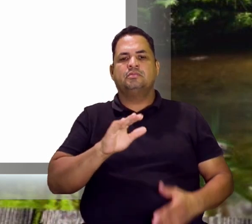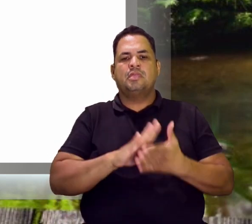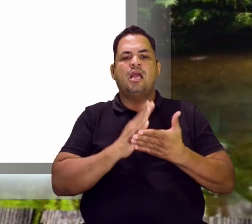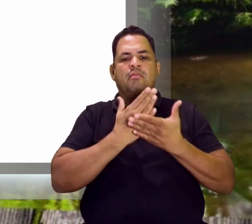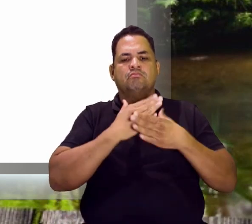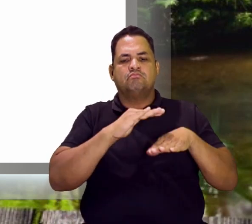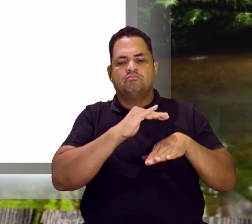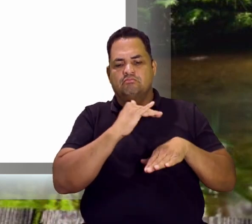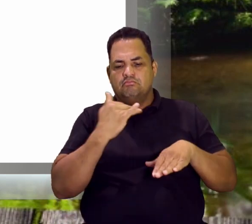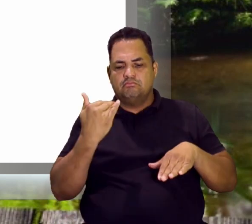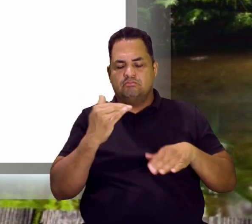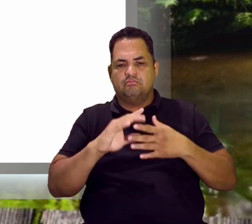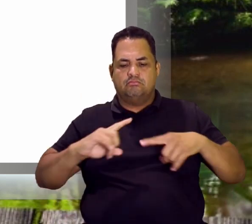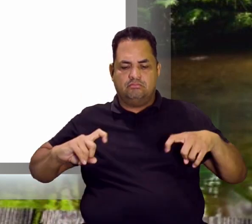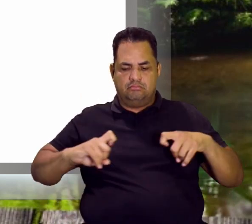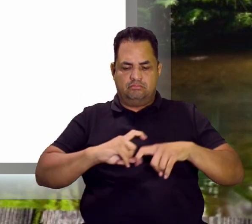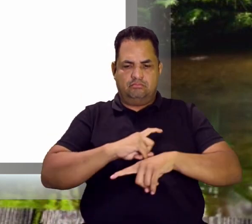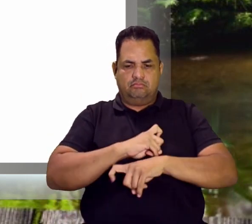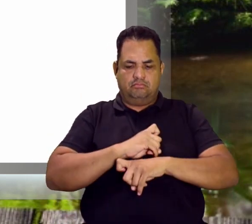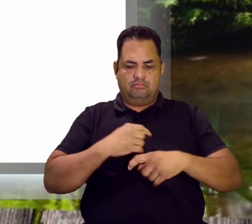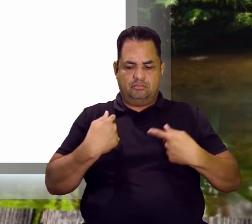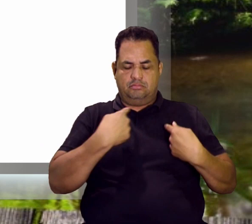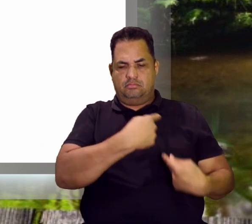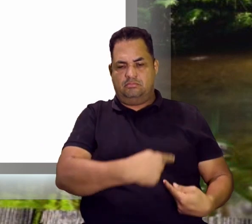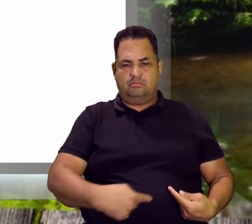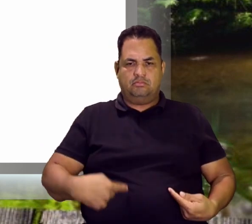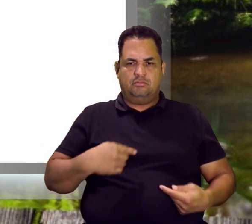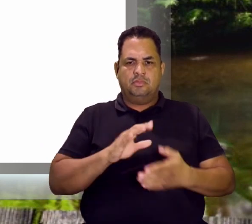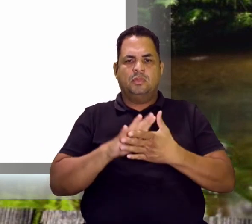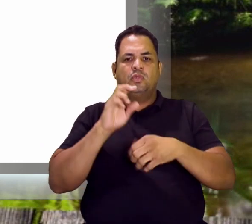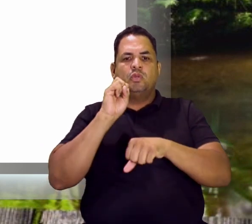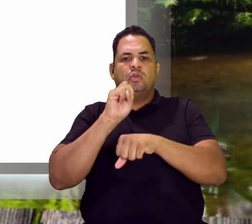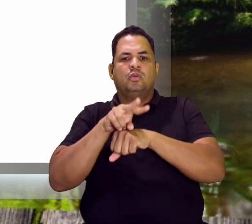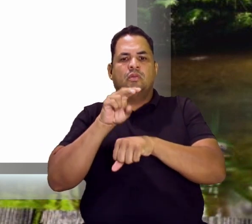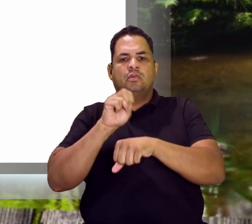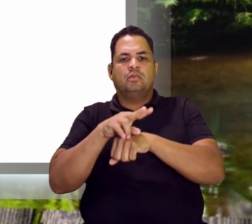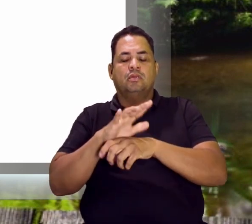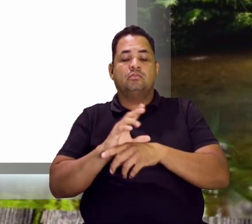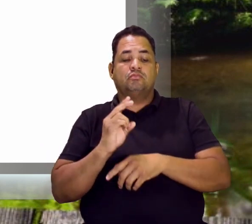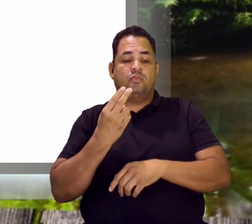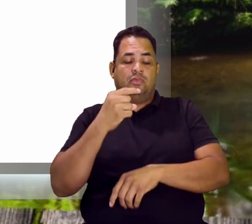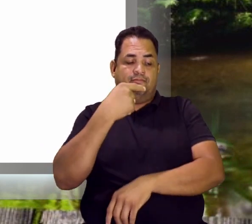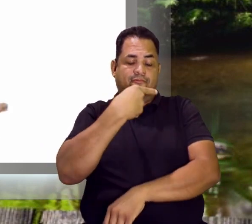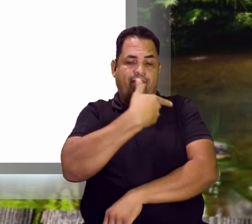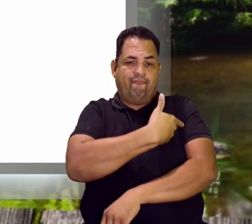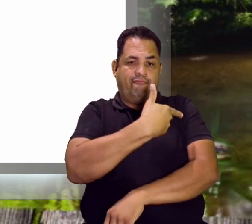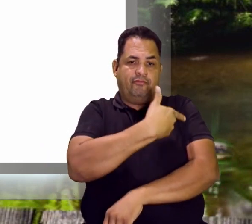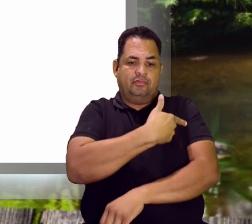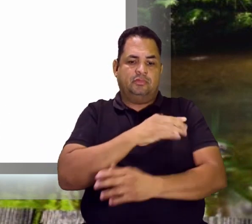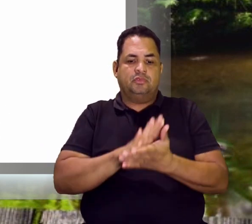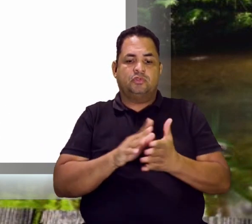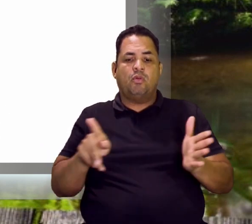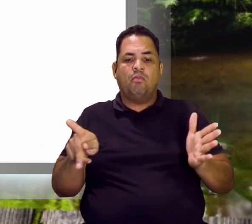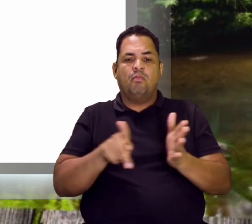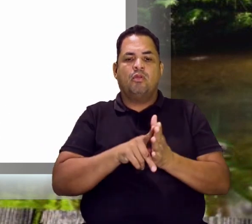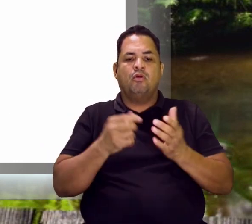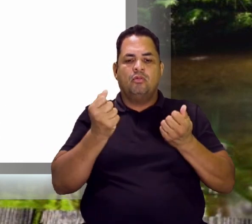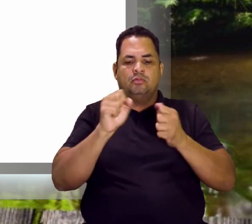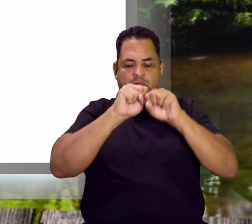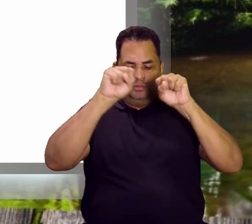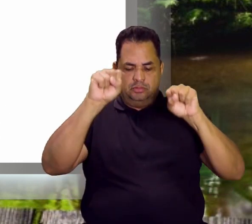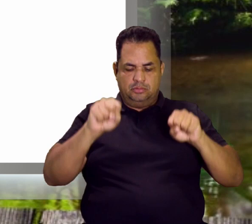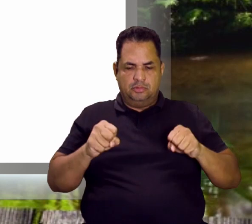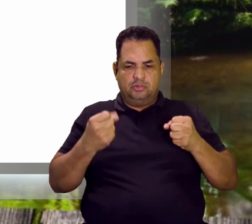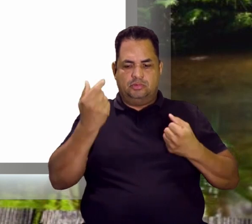as bactérias que estão ali nos infectando. Nos vírus, ou é a vacina, ou é o teu sistema imunológico, os